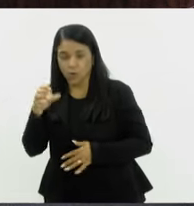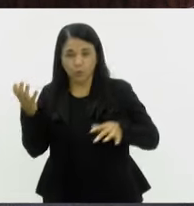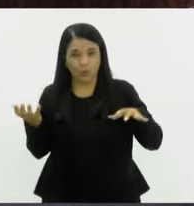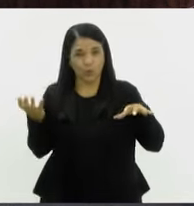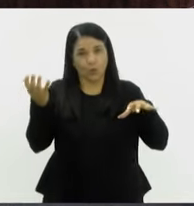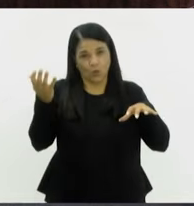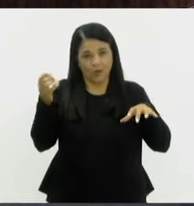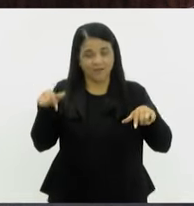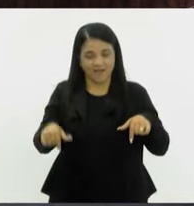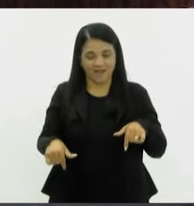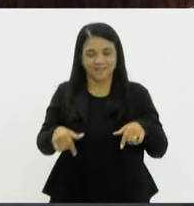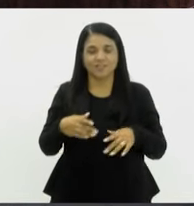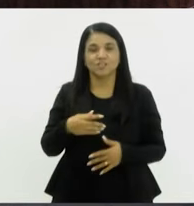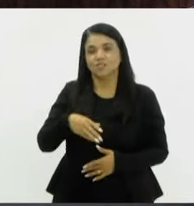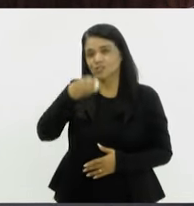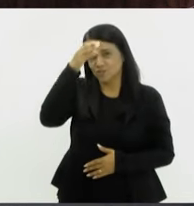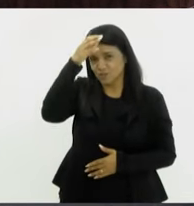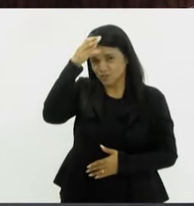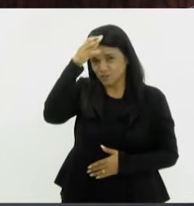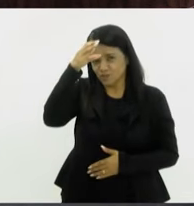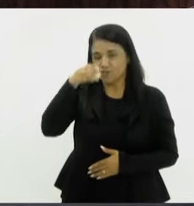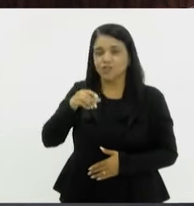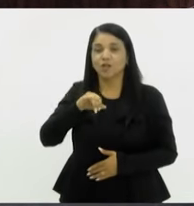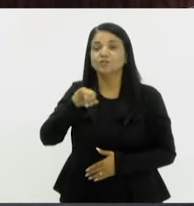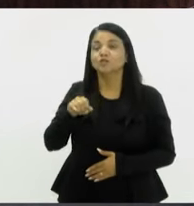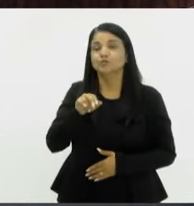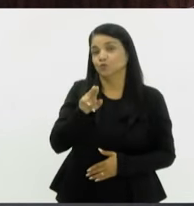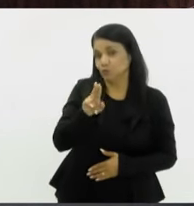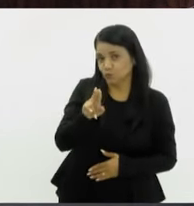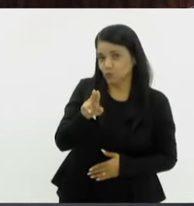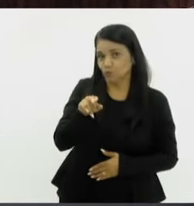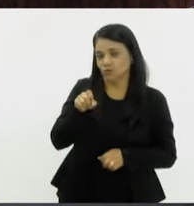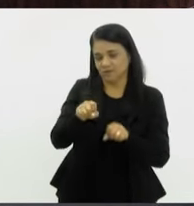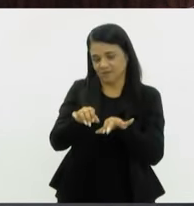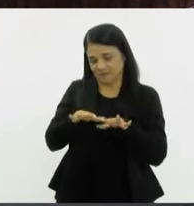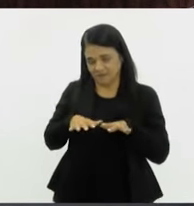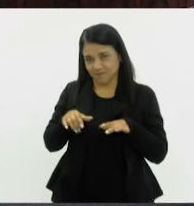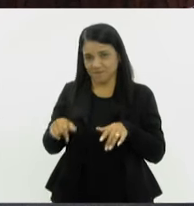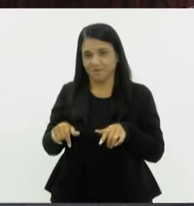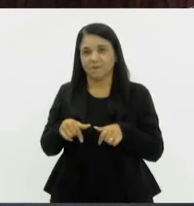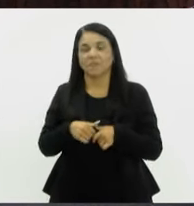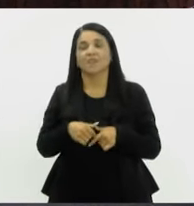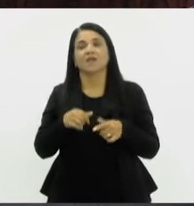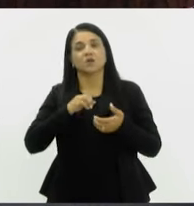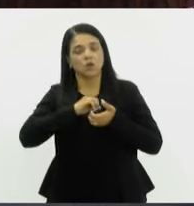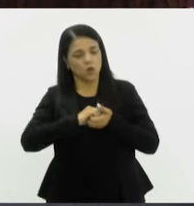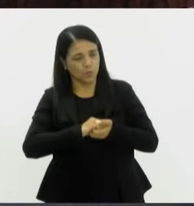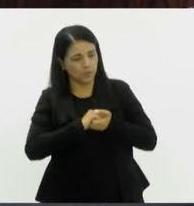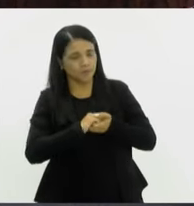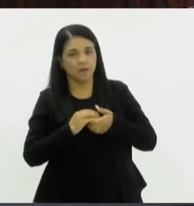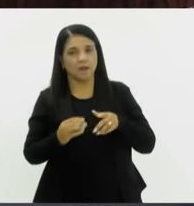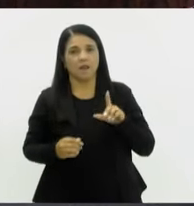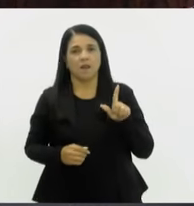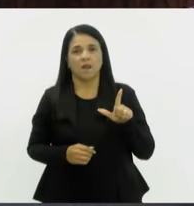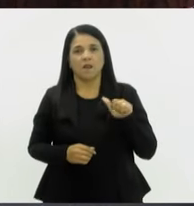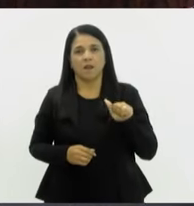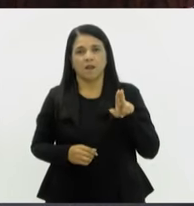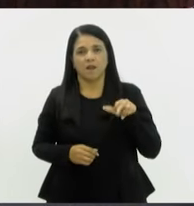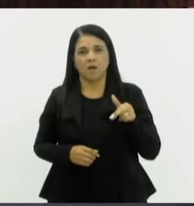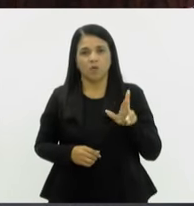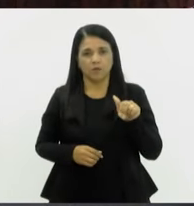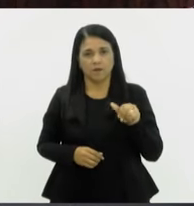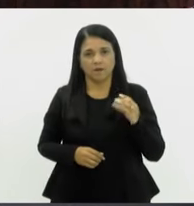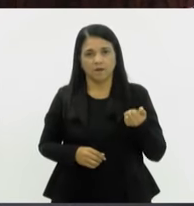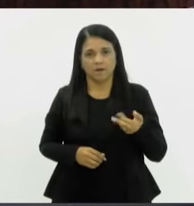Ju aqui na Assembleia Legislativa quero cumprimentar também a Laura Carneiro a Élica